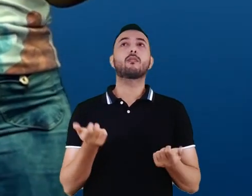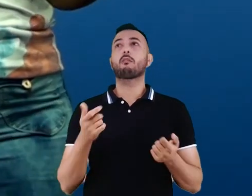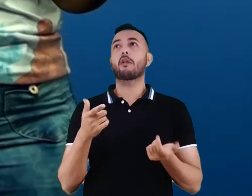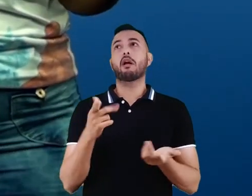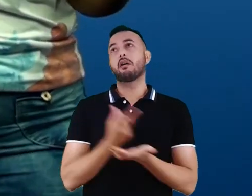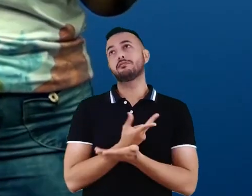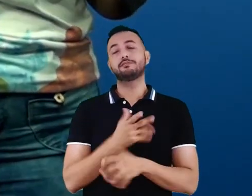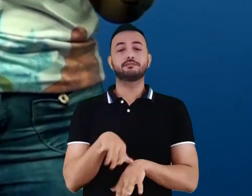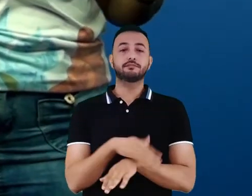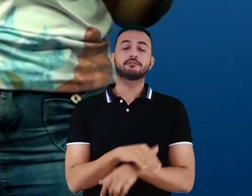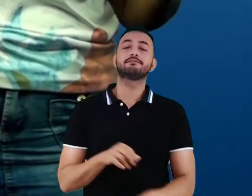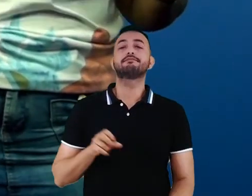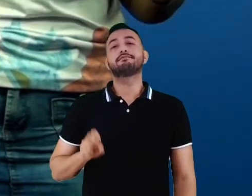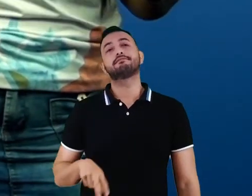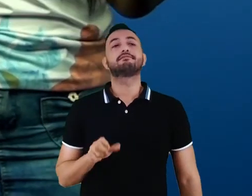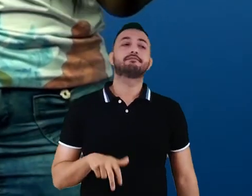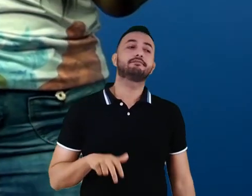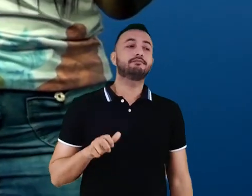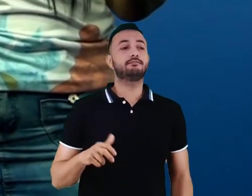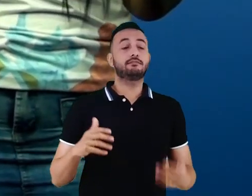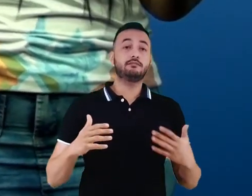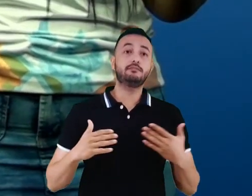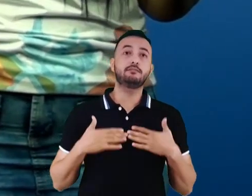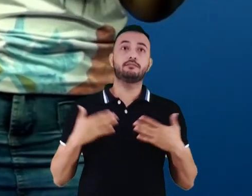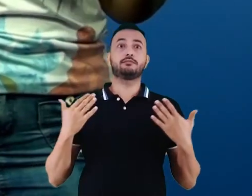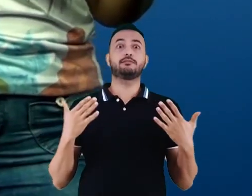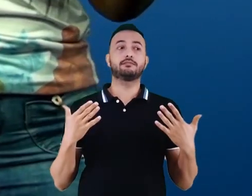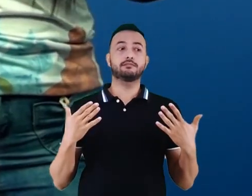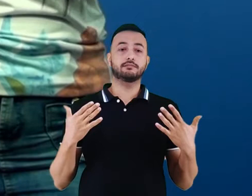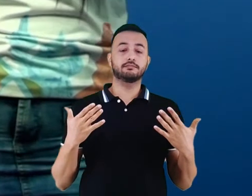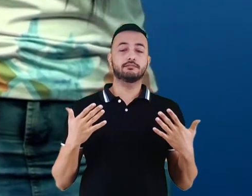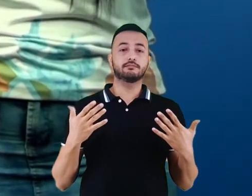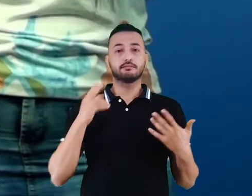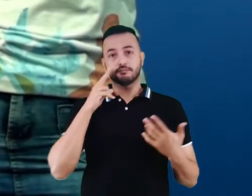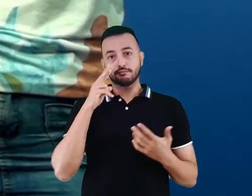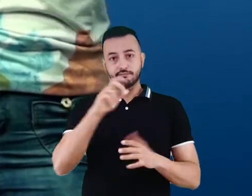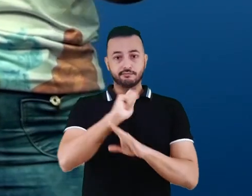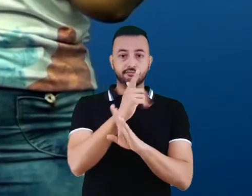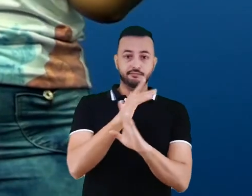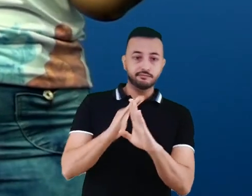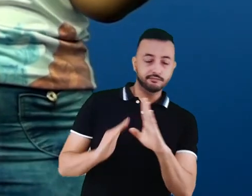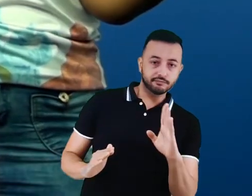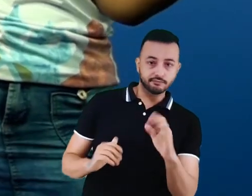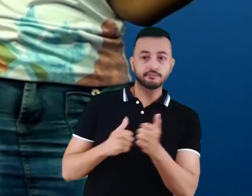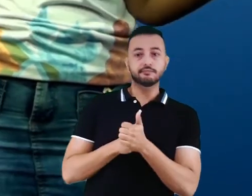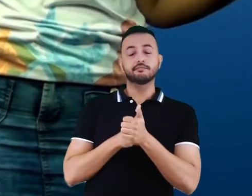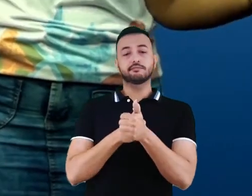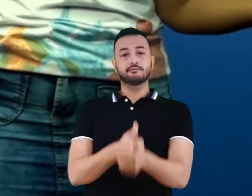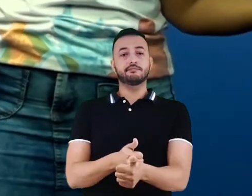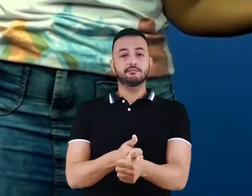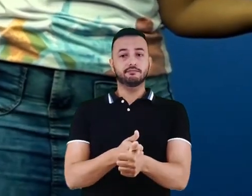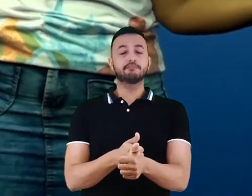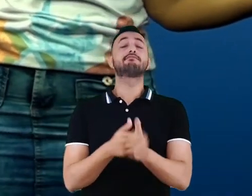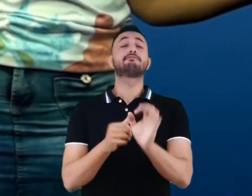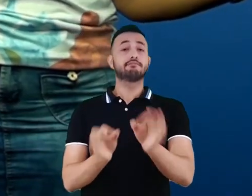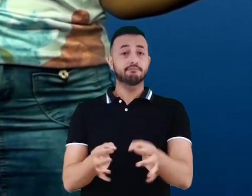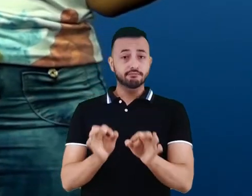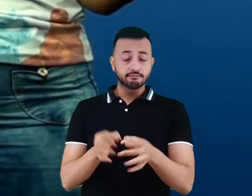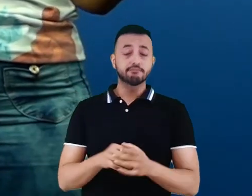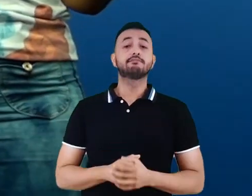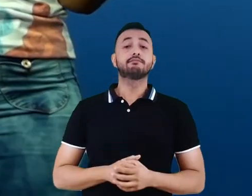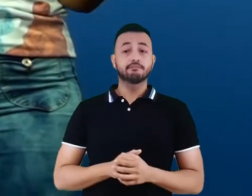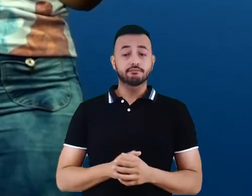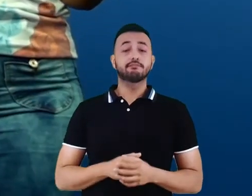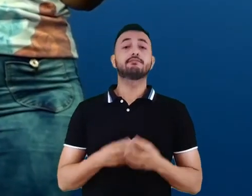na rua e de repente você observou que a sua sombra está acompanhando você? Isso mesmo.